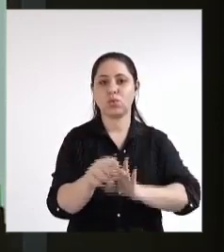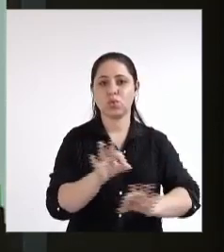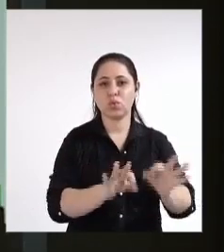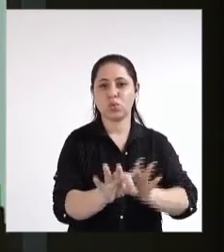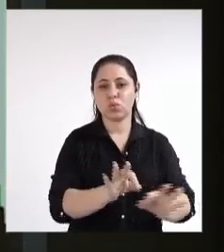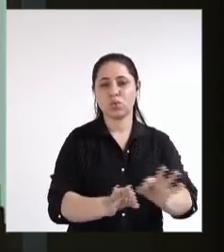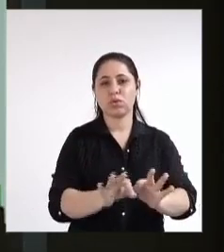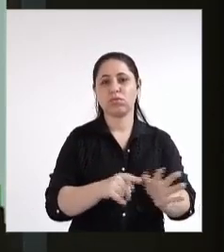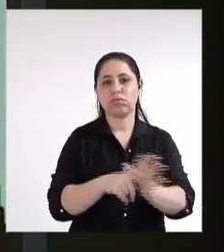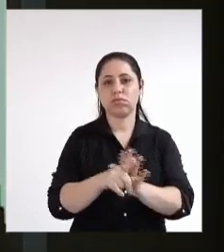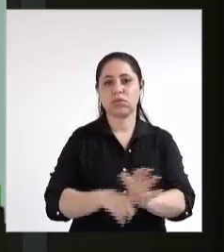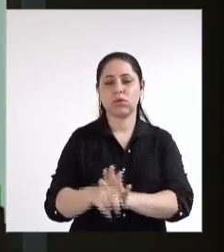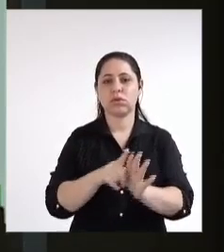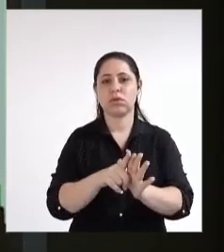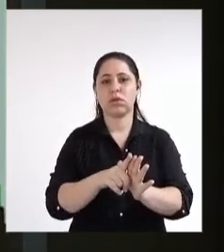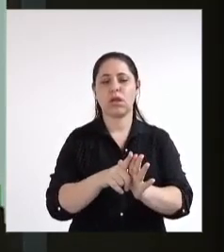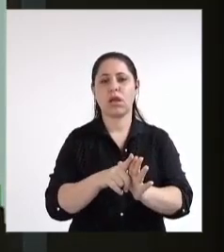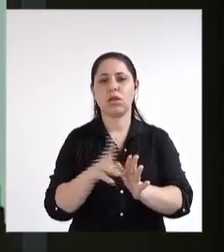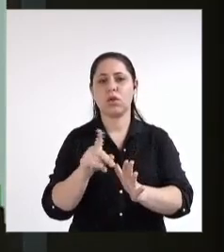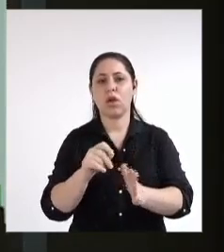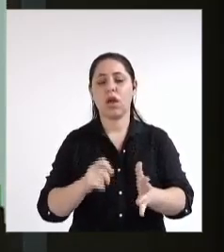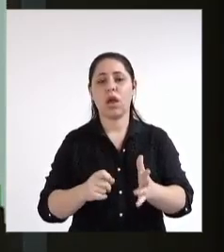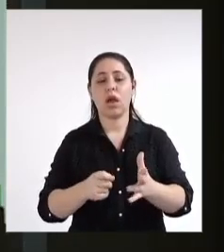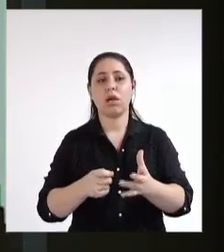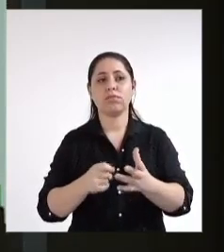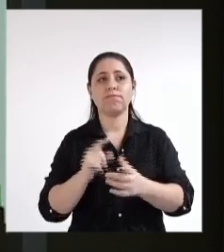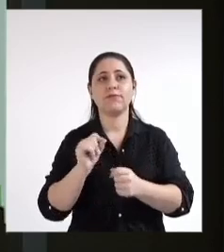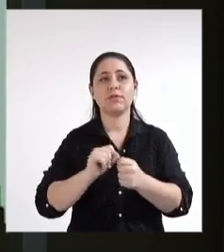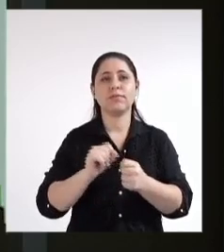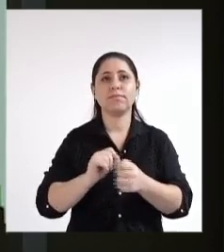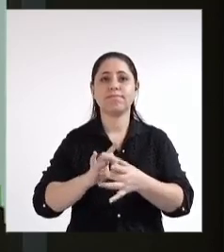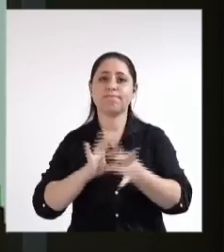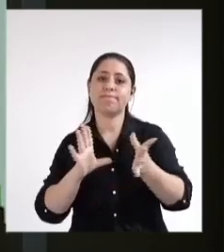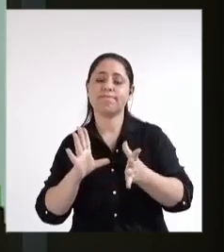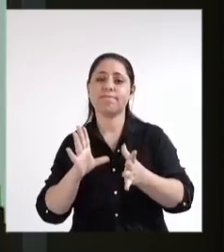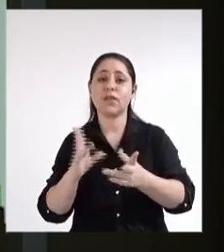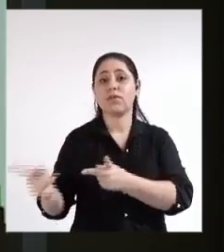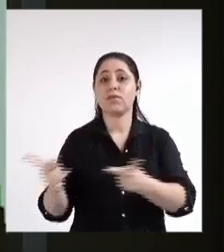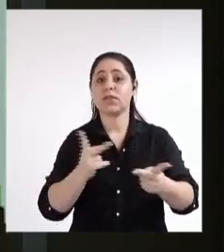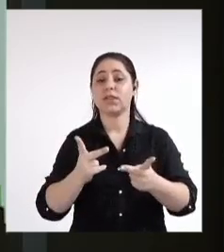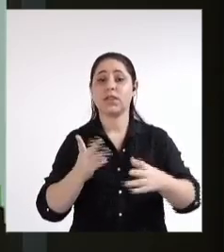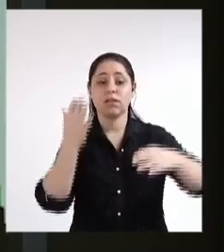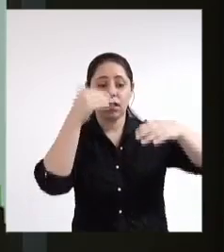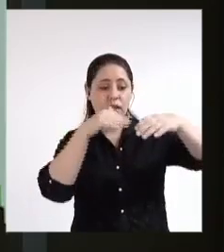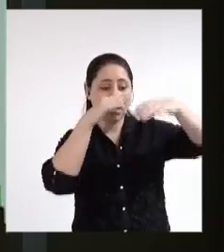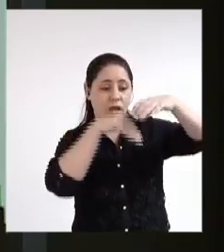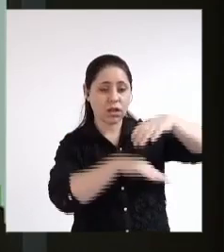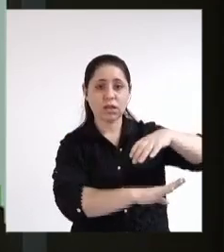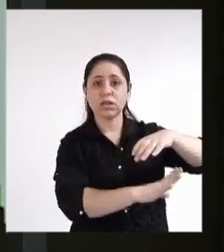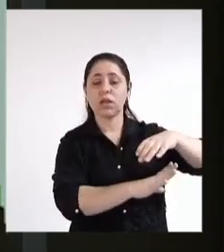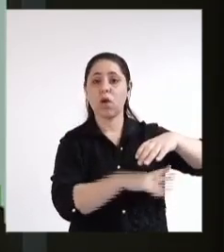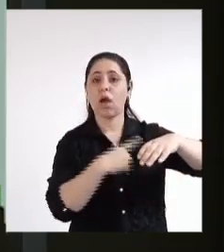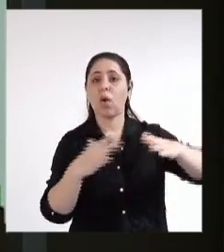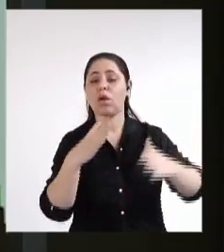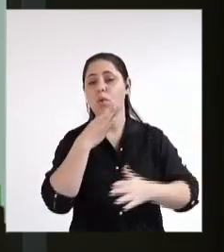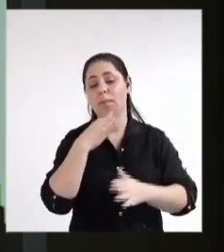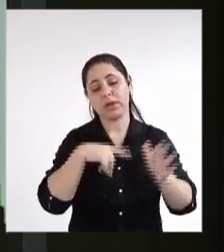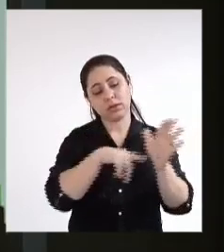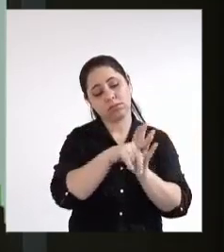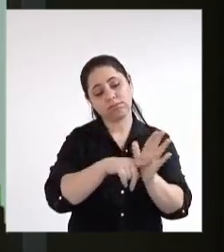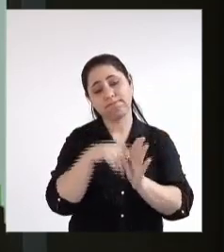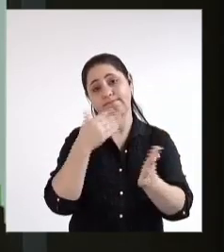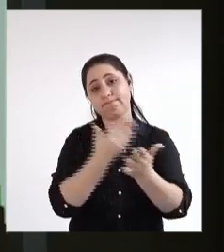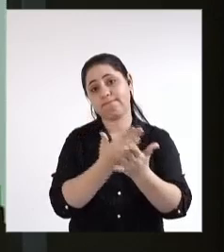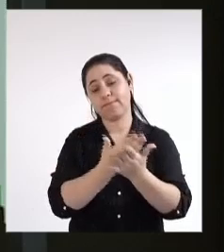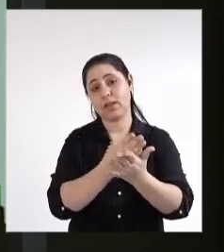existe um plano de manejo espeleológico que autoriza a visitação na caverna e agora começa a ser estudado então toda a área da unidade de conservação e